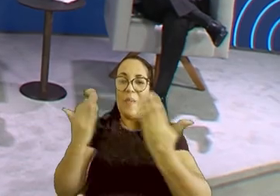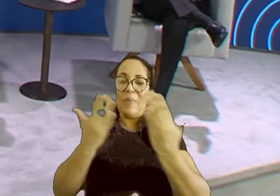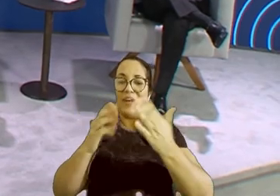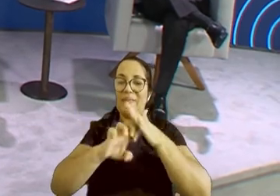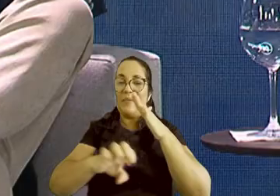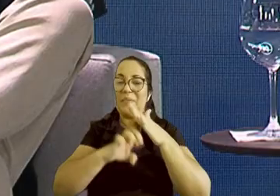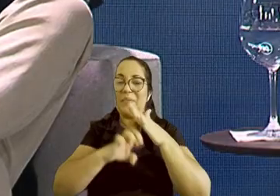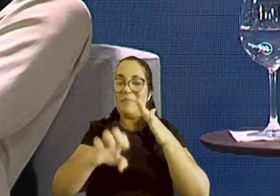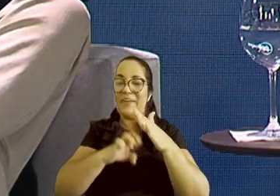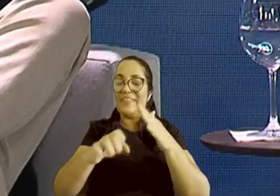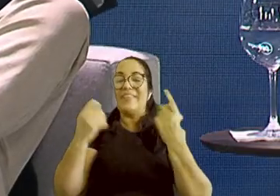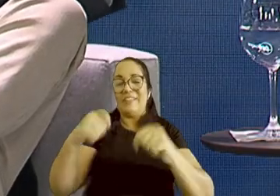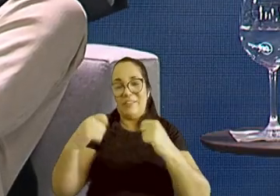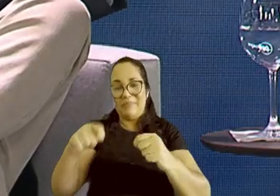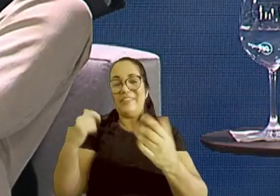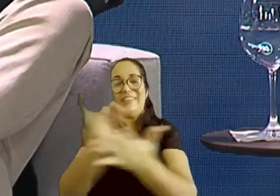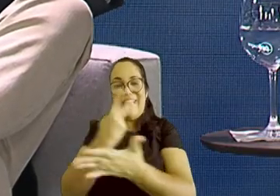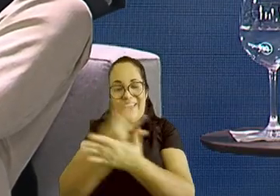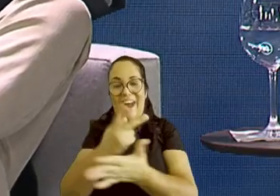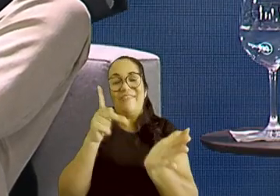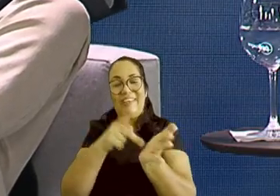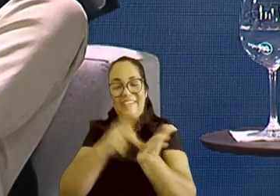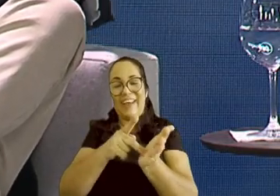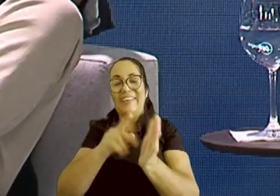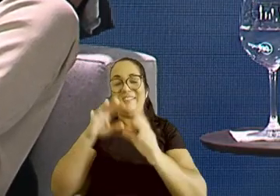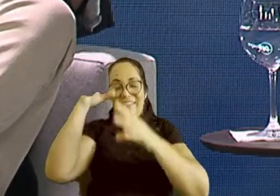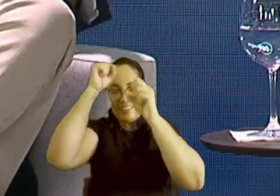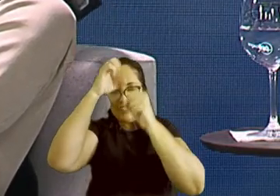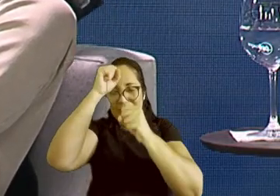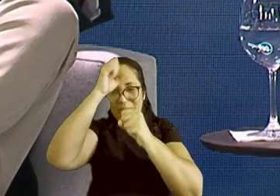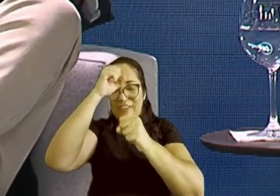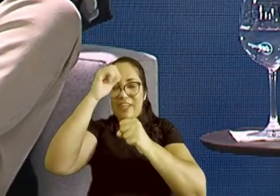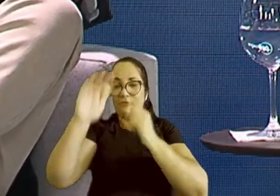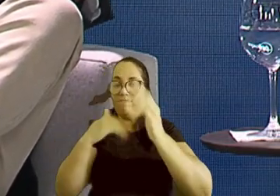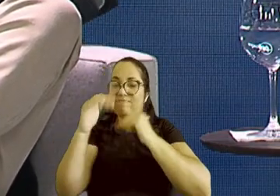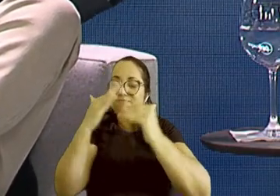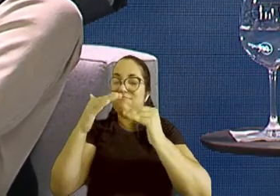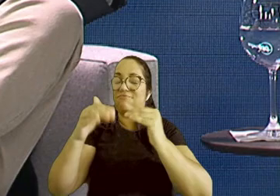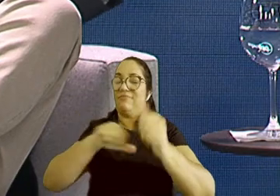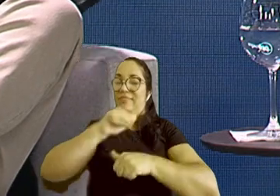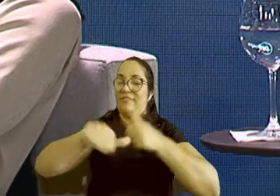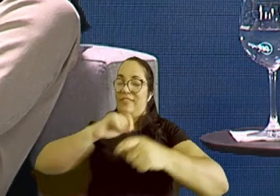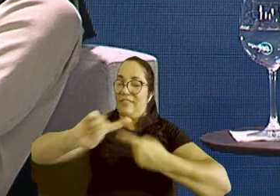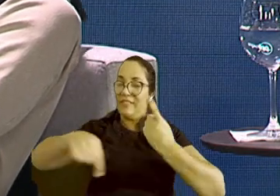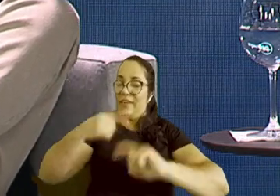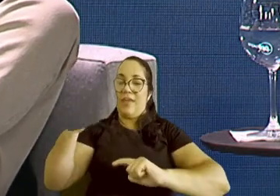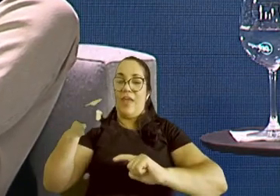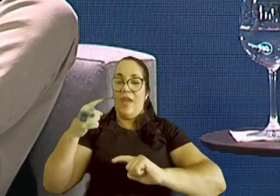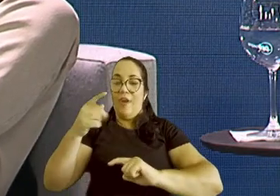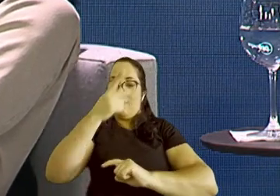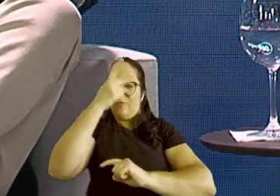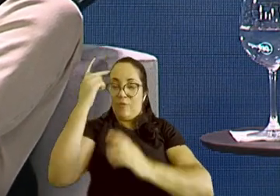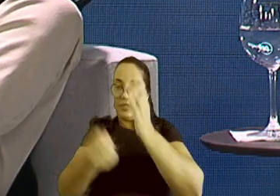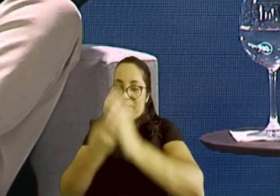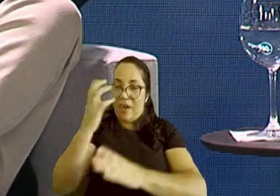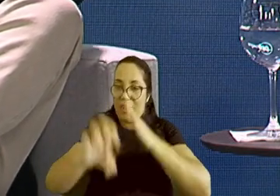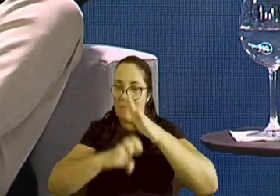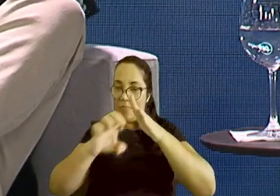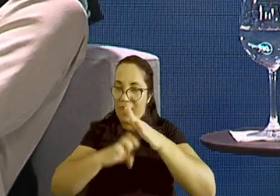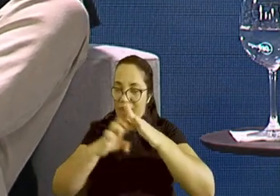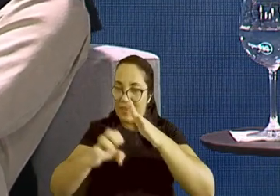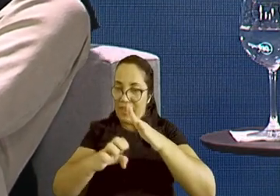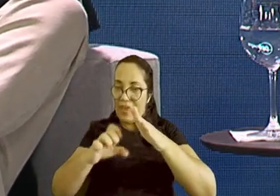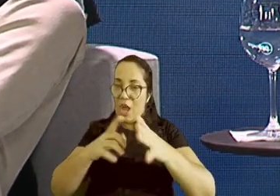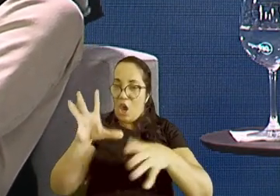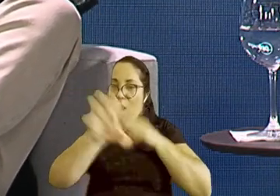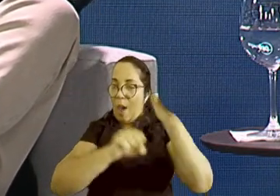aprendendo aprendendo e se transformando no início o fundador ele tem um papel depois de ser em colaboradores ele tem um outro papel então se